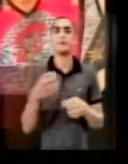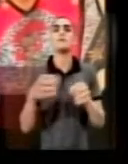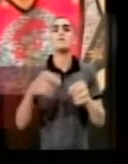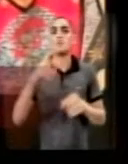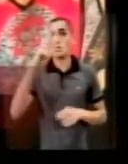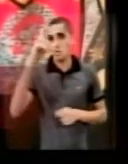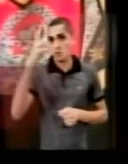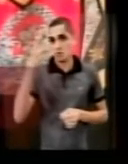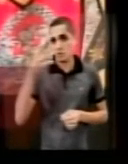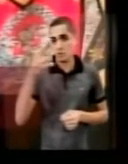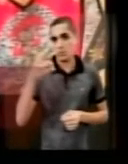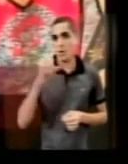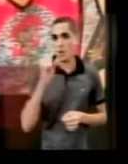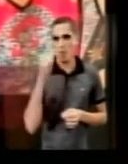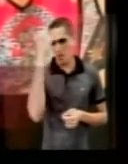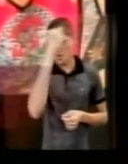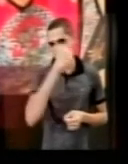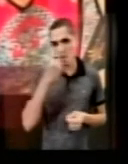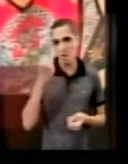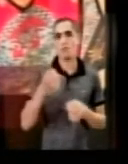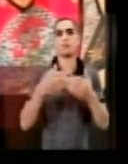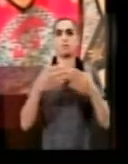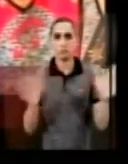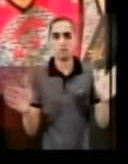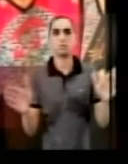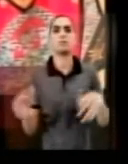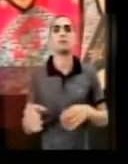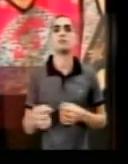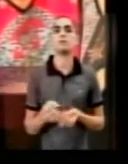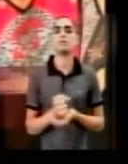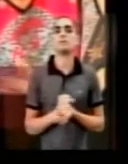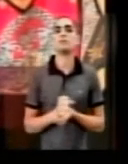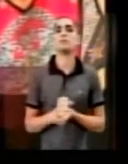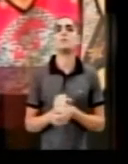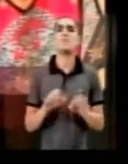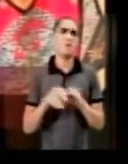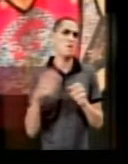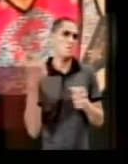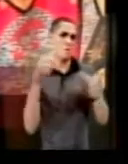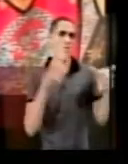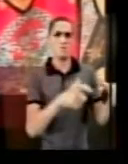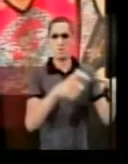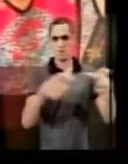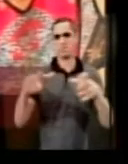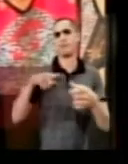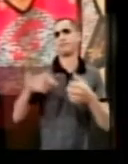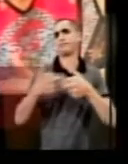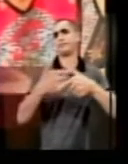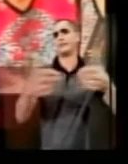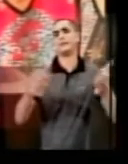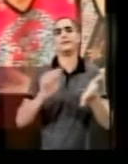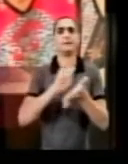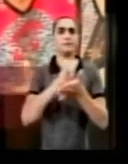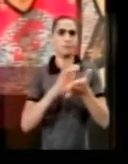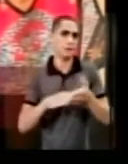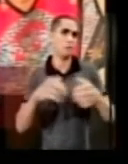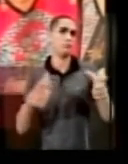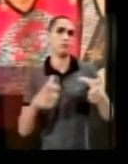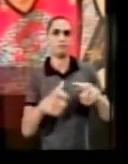noite. E quanto aos estabelecimentos que exercem mais de uma atividade, uma padaria, por exemplo, que